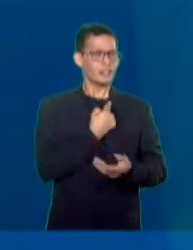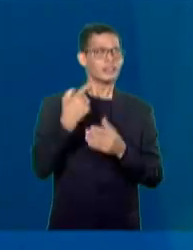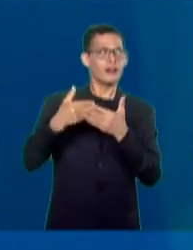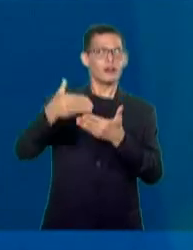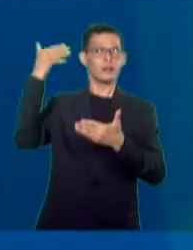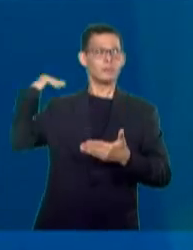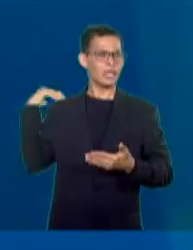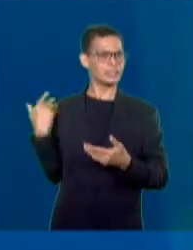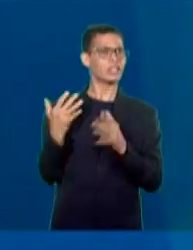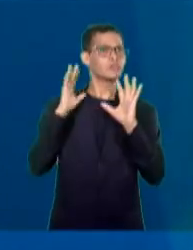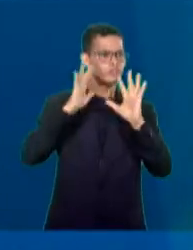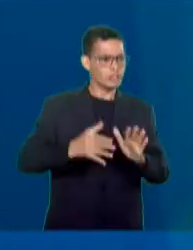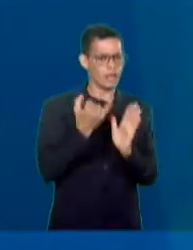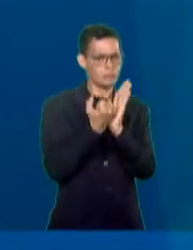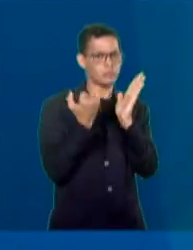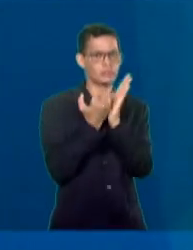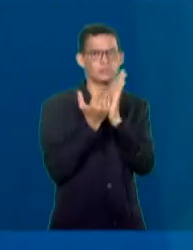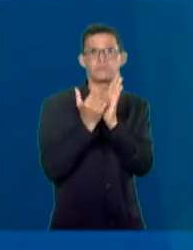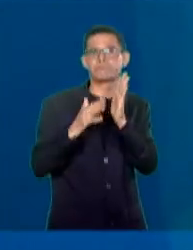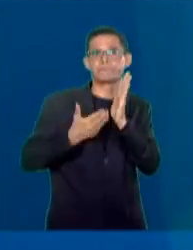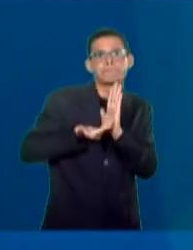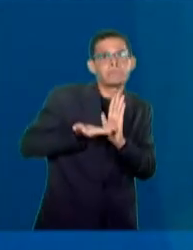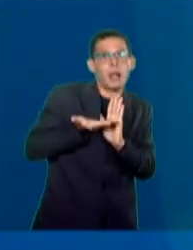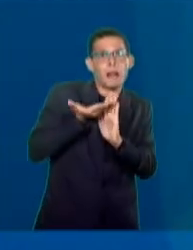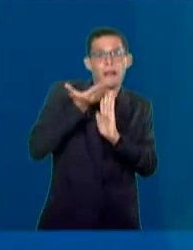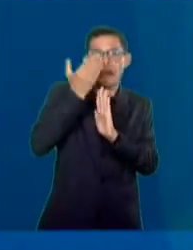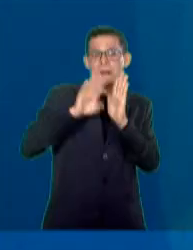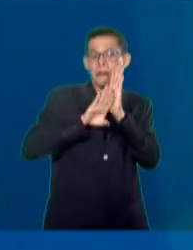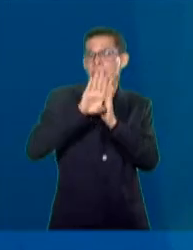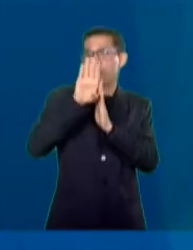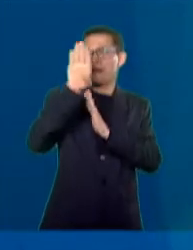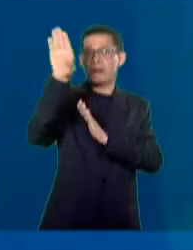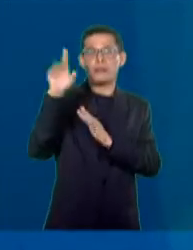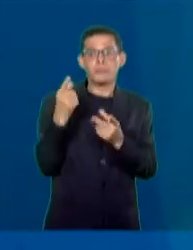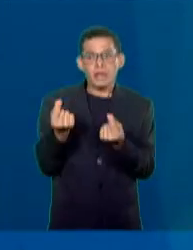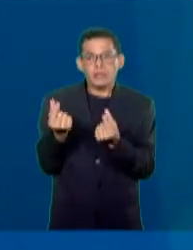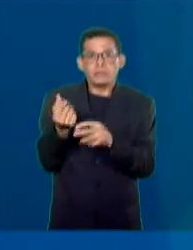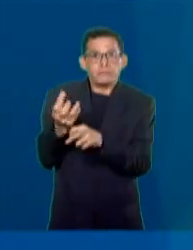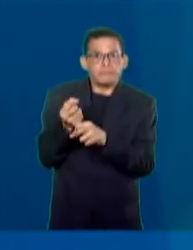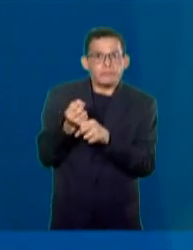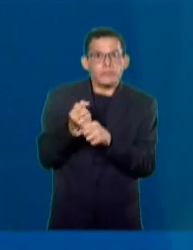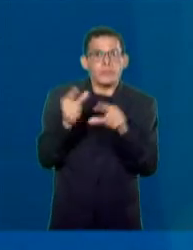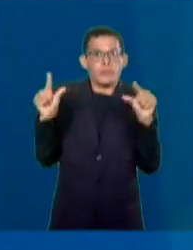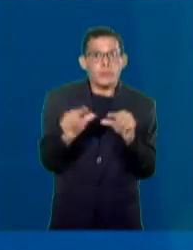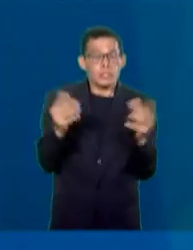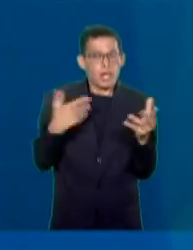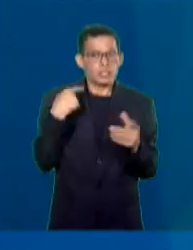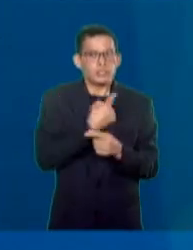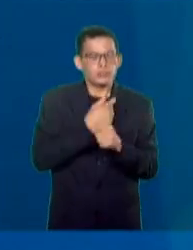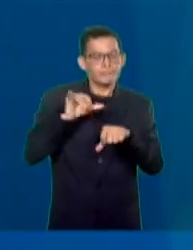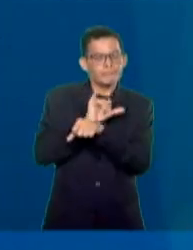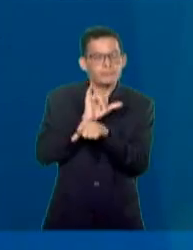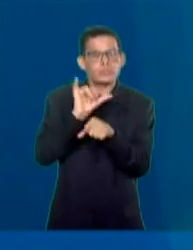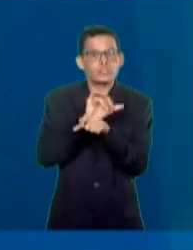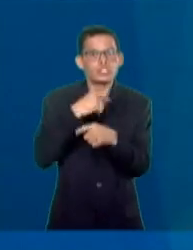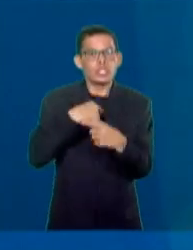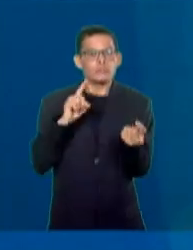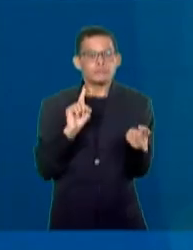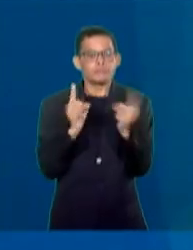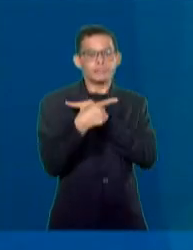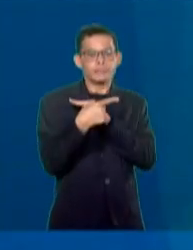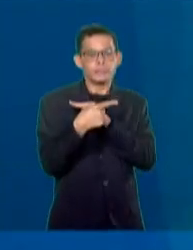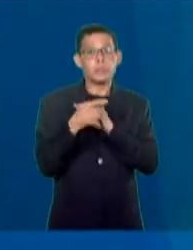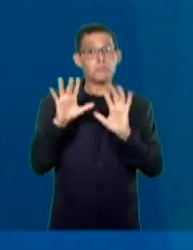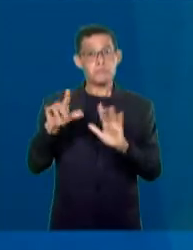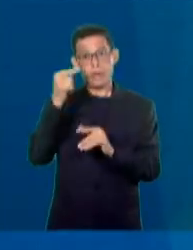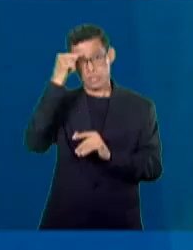aumentaram tantos impostos que acabava se arrecadando menos fizemos um caminho inverso isso segundo Paulo Guedes